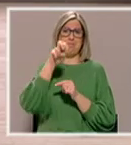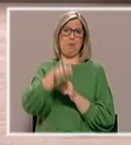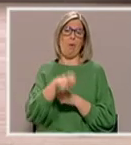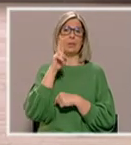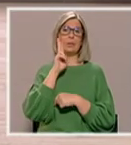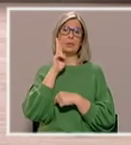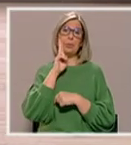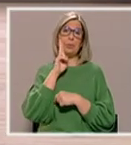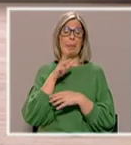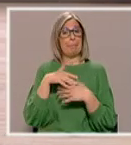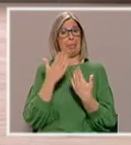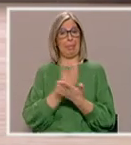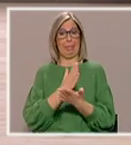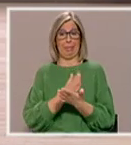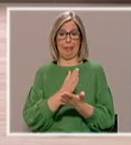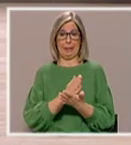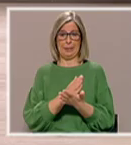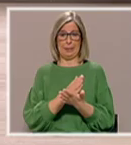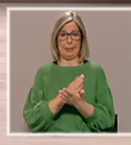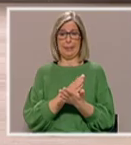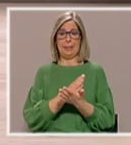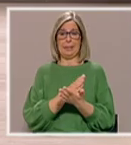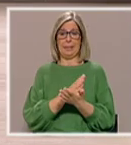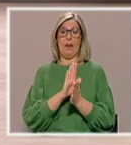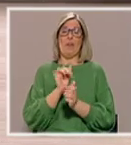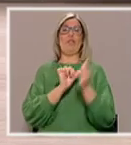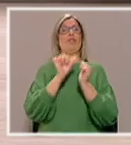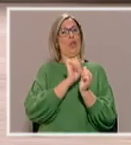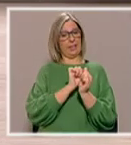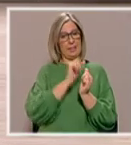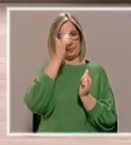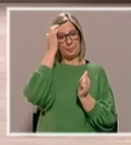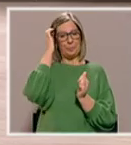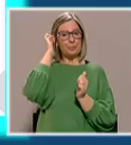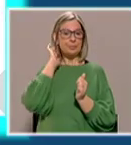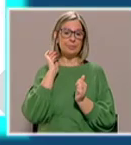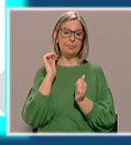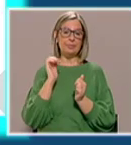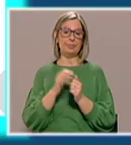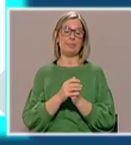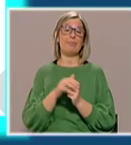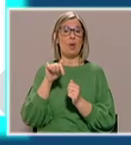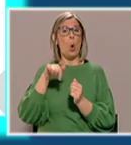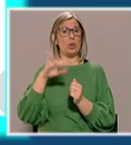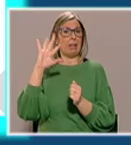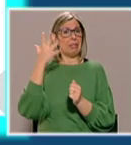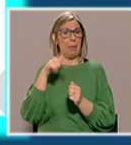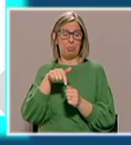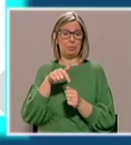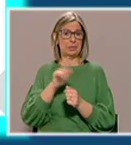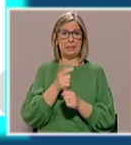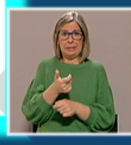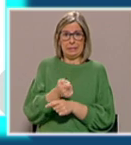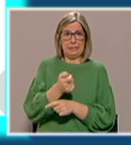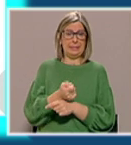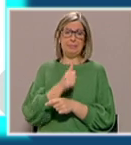Desculpem lá. Olha, não faz mal. Vamos só ver aqui. Esta já vimos que é verdadeira e eu peço desculpa por isso, mas nós temos aqui um problema aqui com o ponteiro hoje, não está a